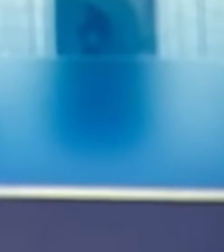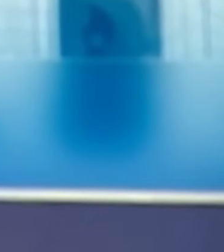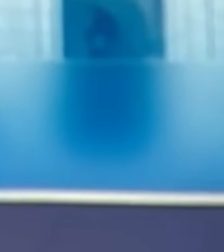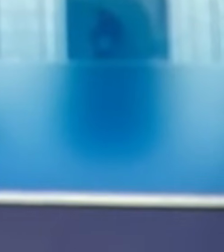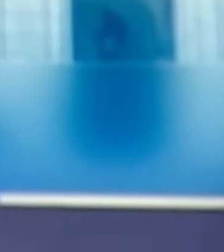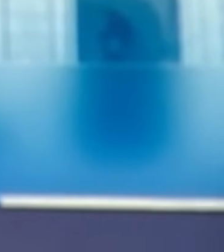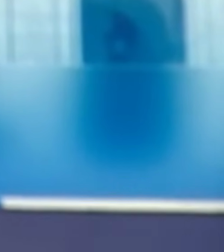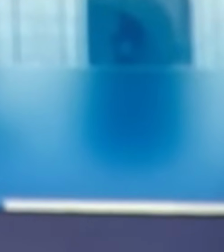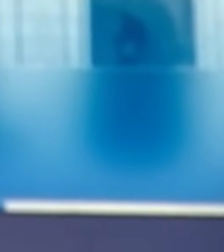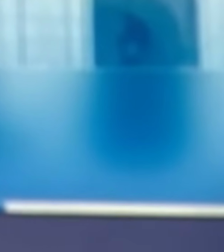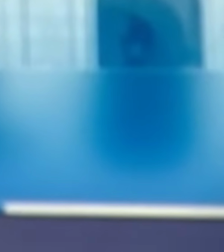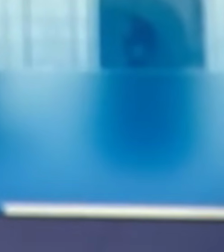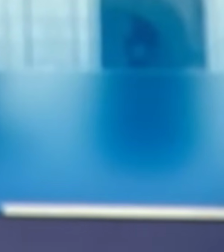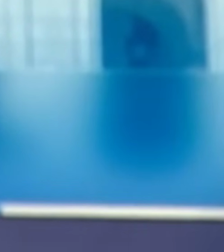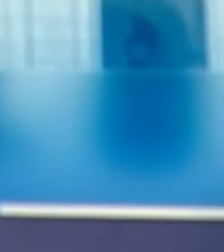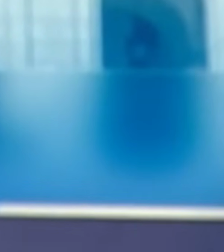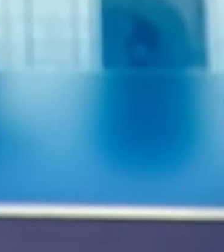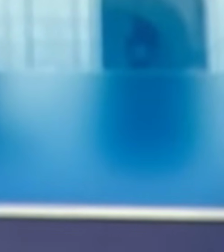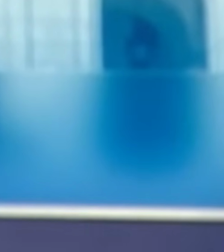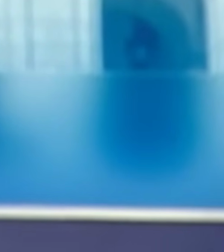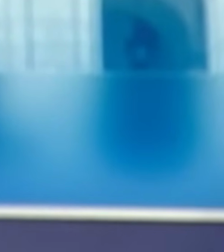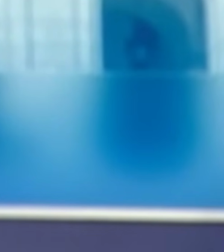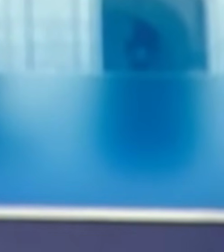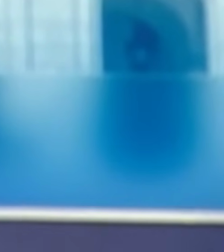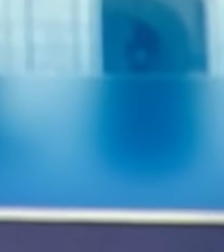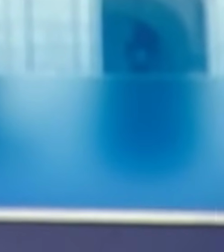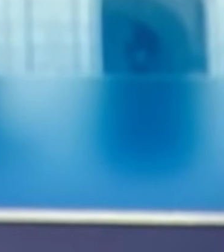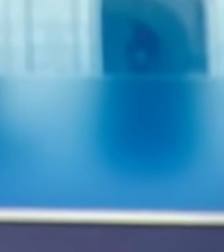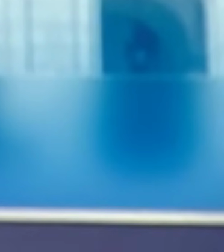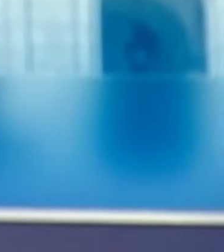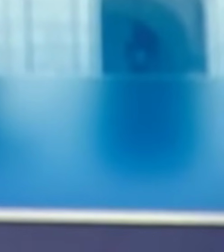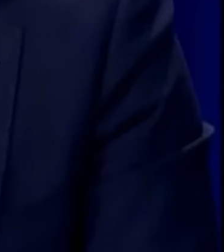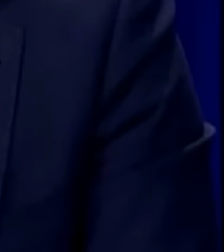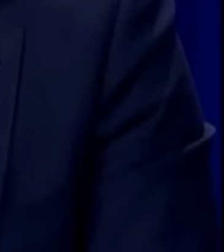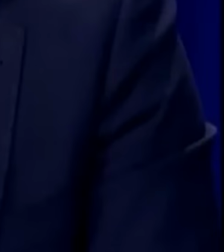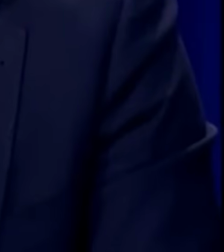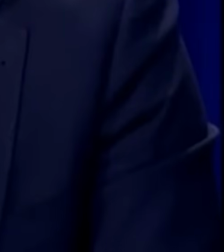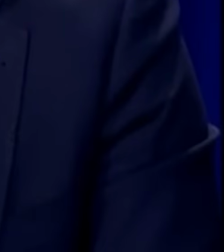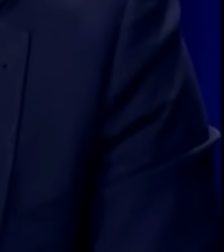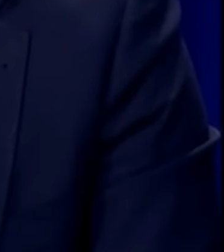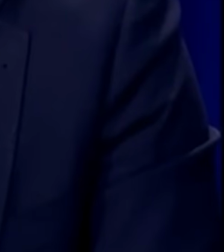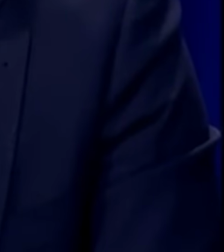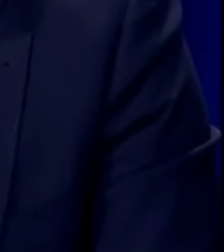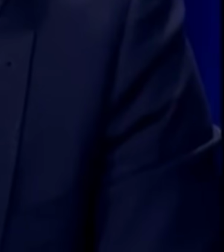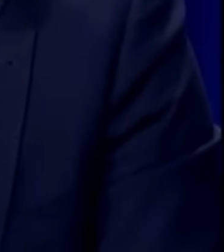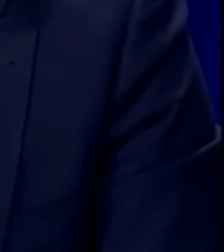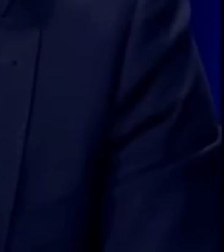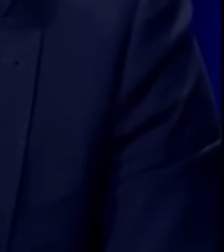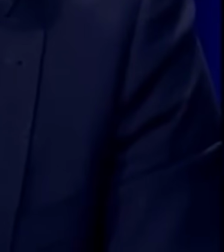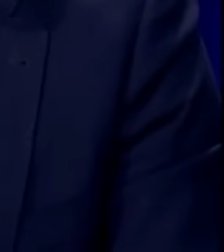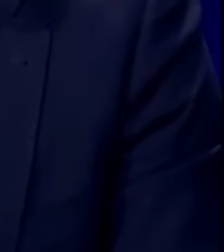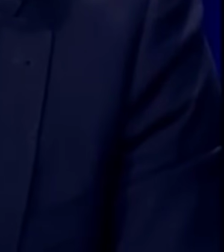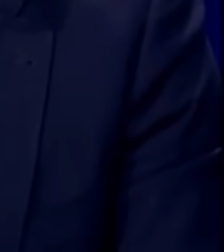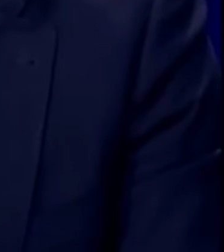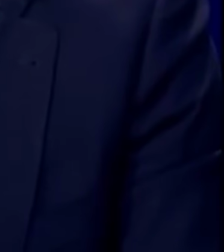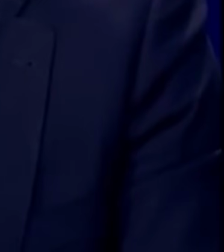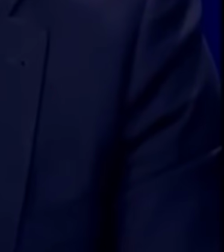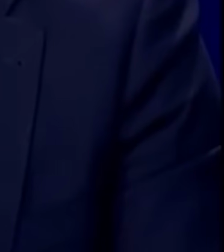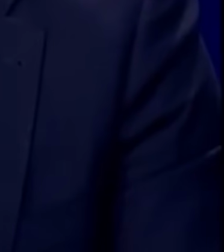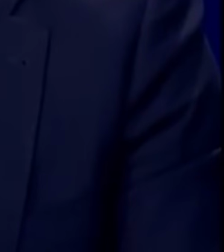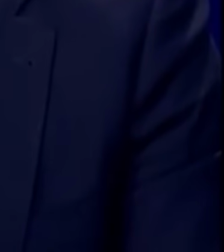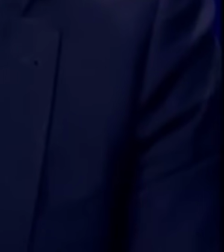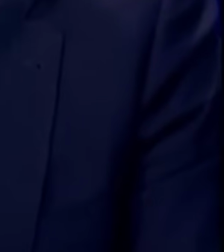caminho das legislativas esta noite pela primeira vez Frente a Frente Luís Montenegro presidente do PSD e André Ventura presidente do chega boa noite